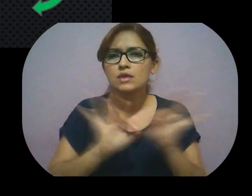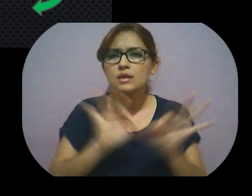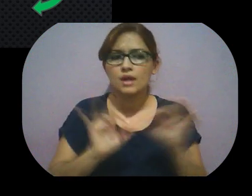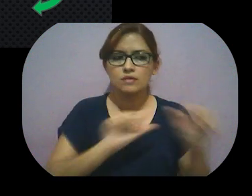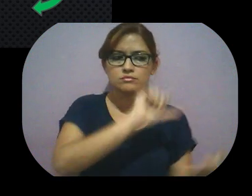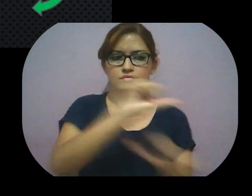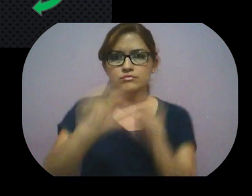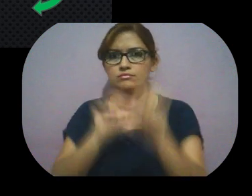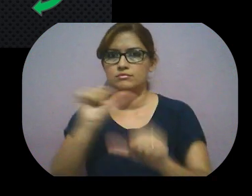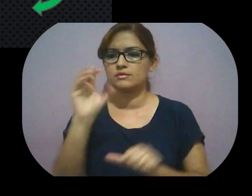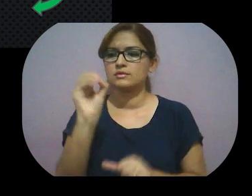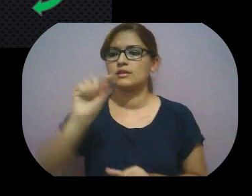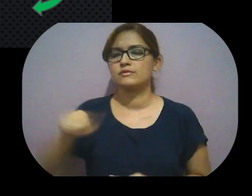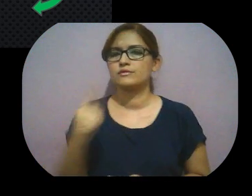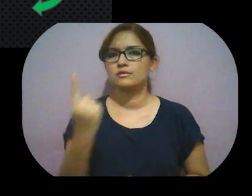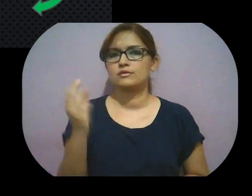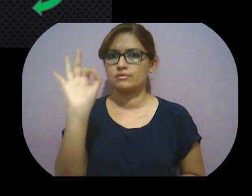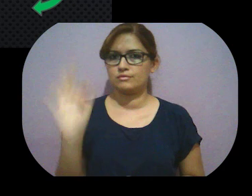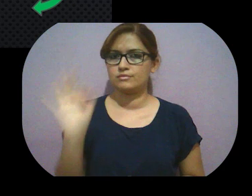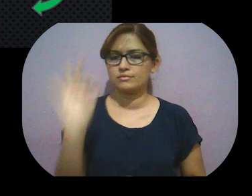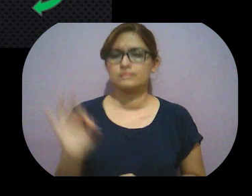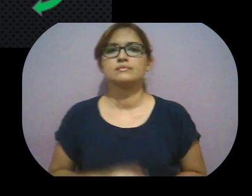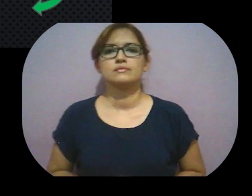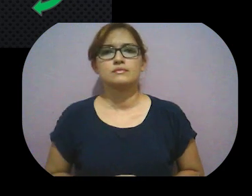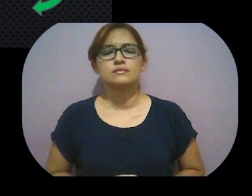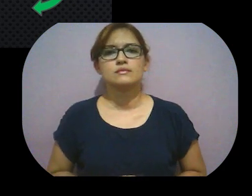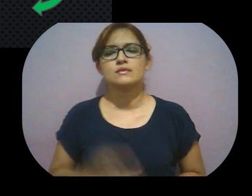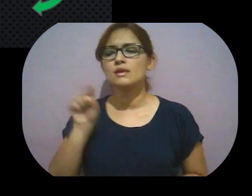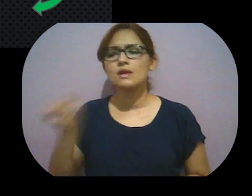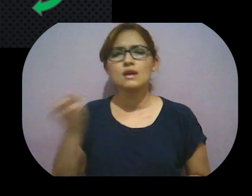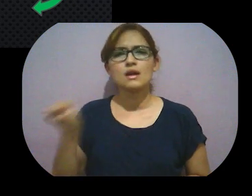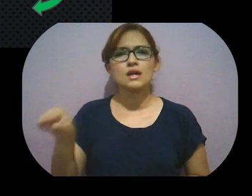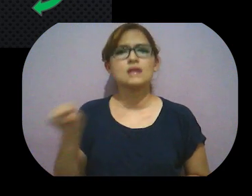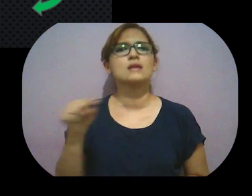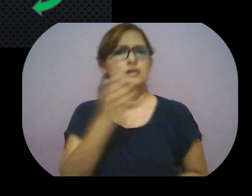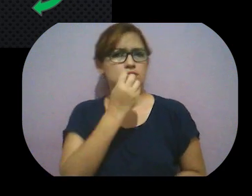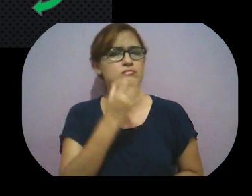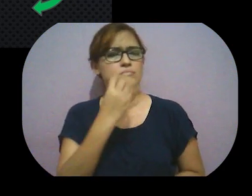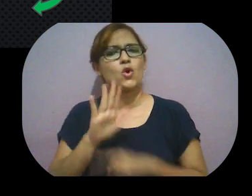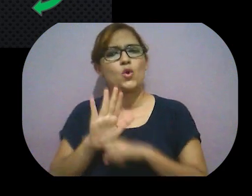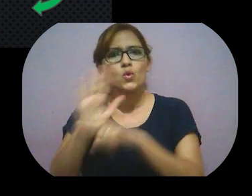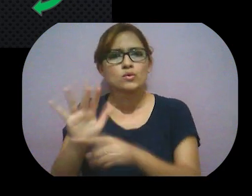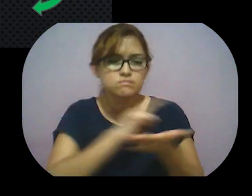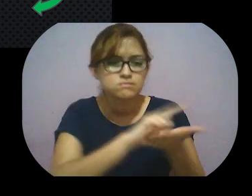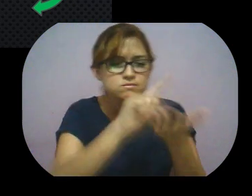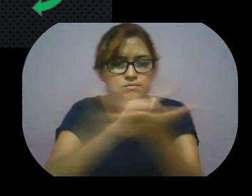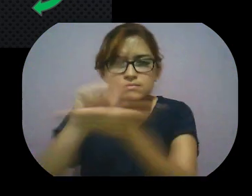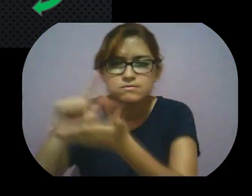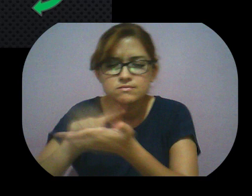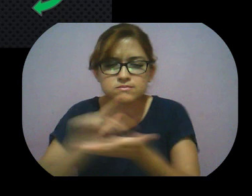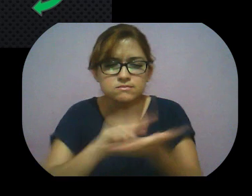a 0,1%. Essa solução a 0,1%, ela é muito indicada na desinfecção